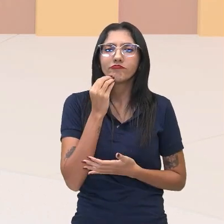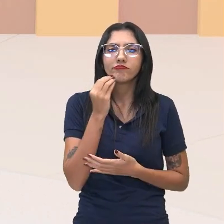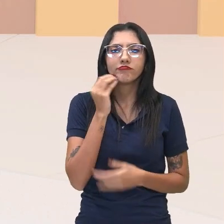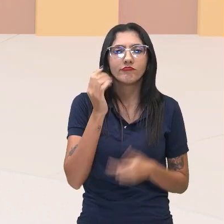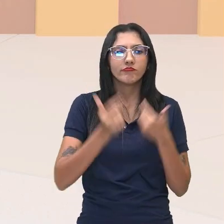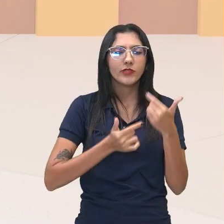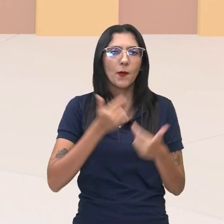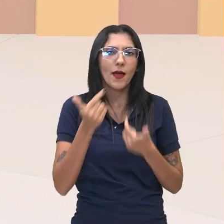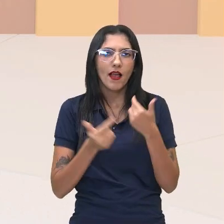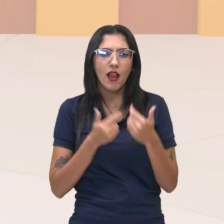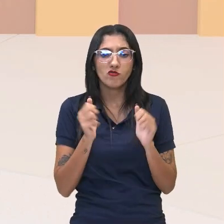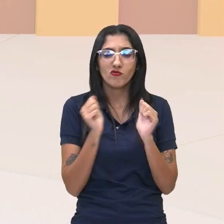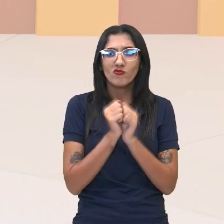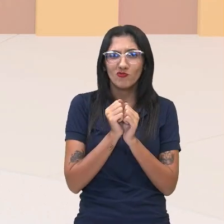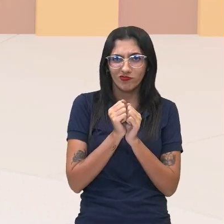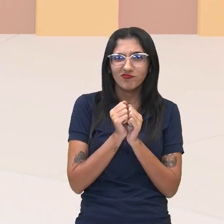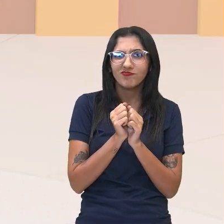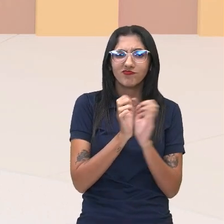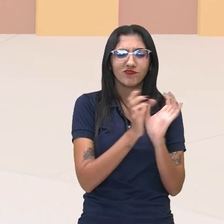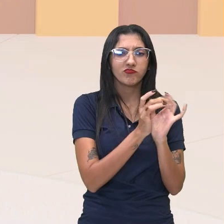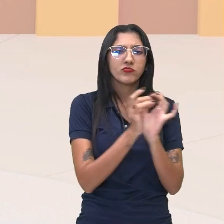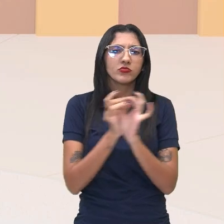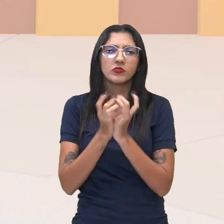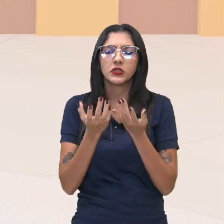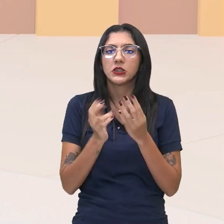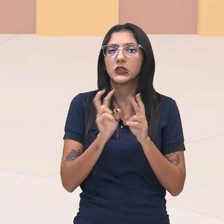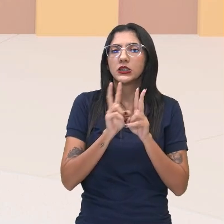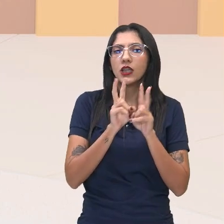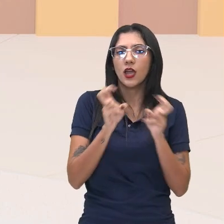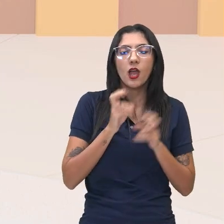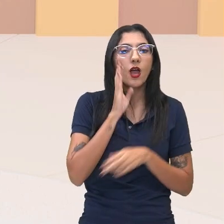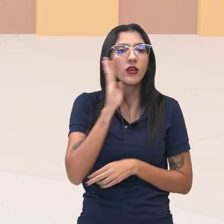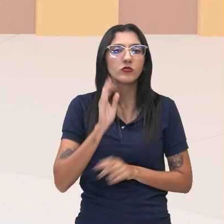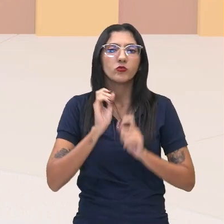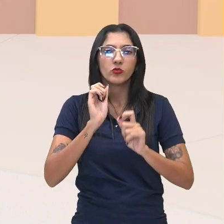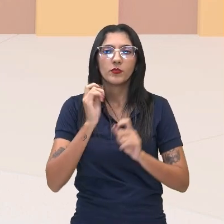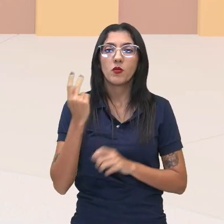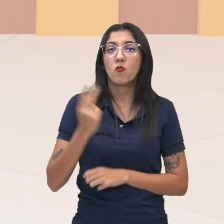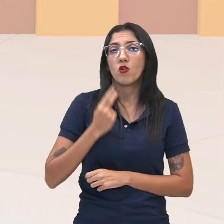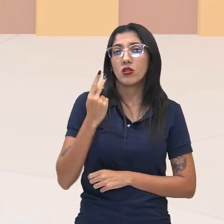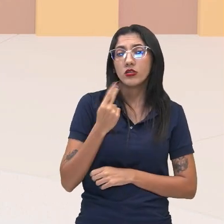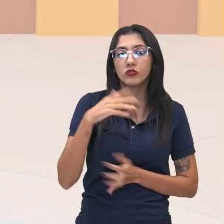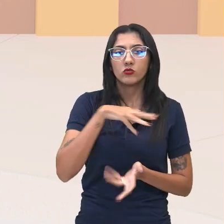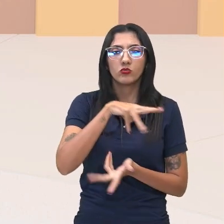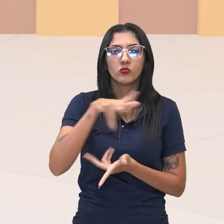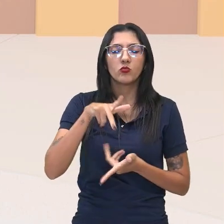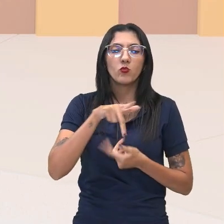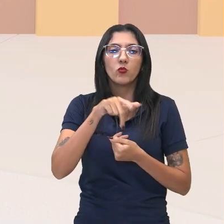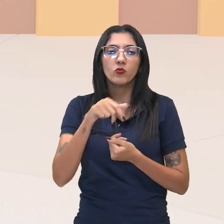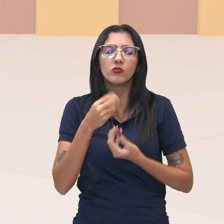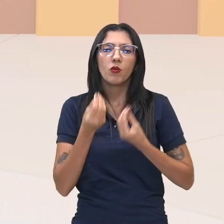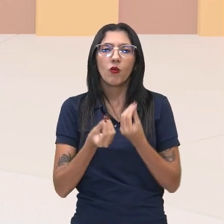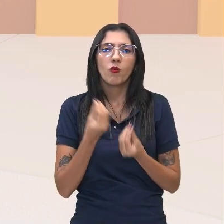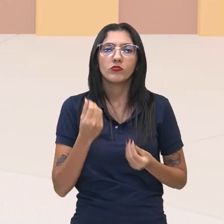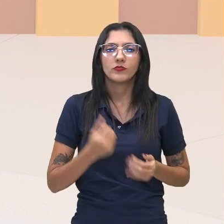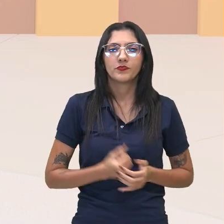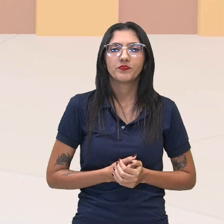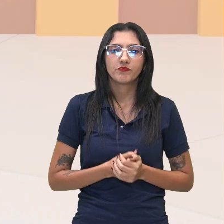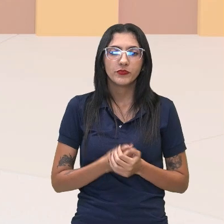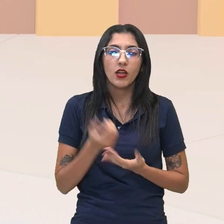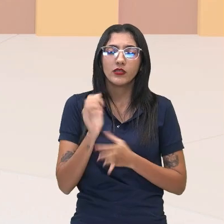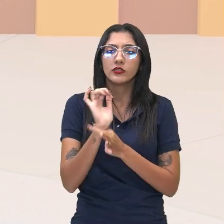em conjunto, né, questões principalmente da política global, como a parte também